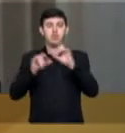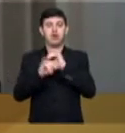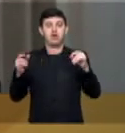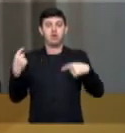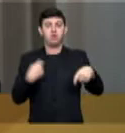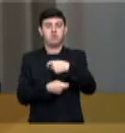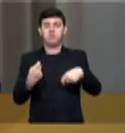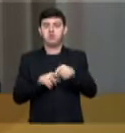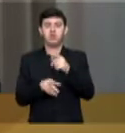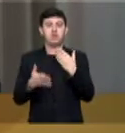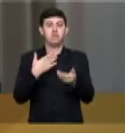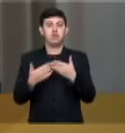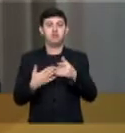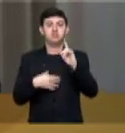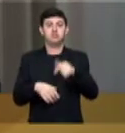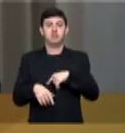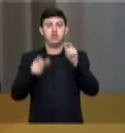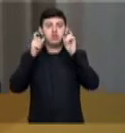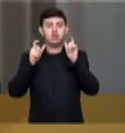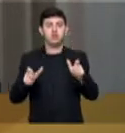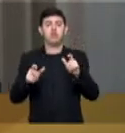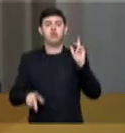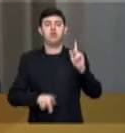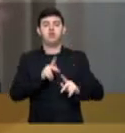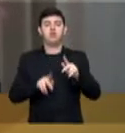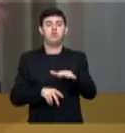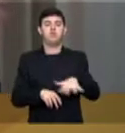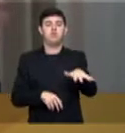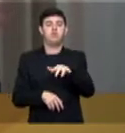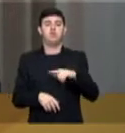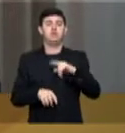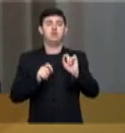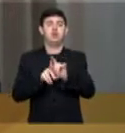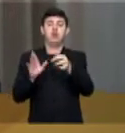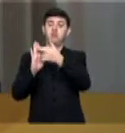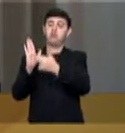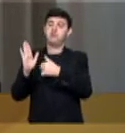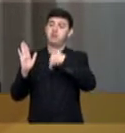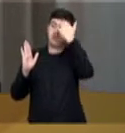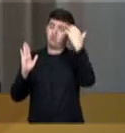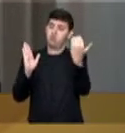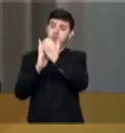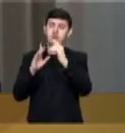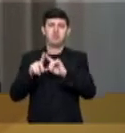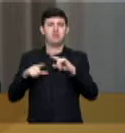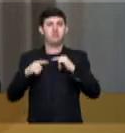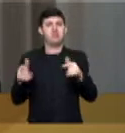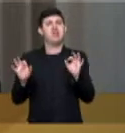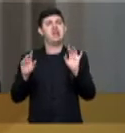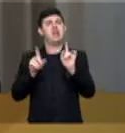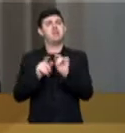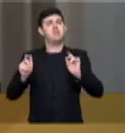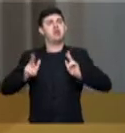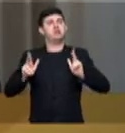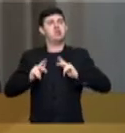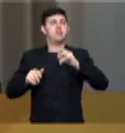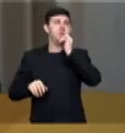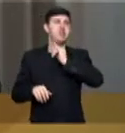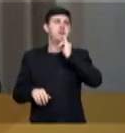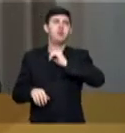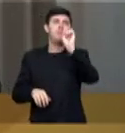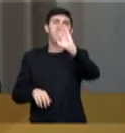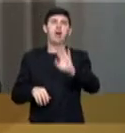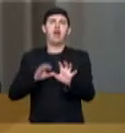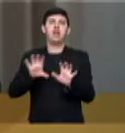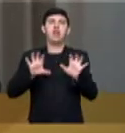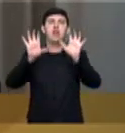de predominante interesse geral, que exige uma regulação uniforme. Não há uma particularidade local do Estado da Bahia